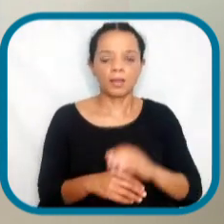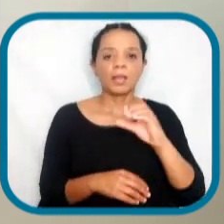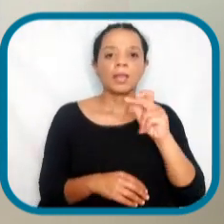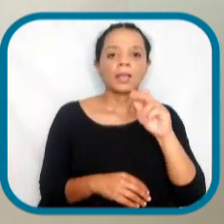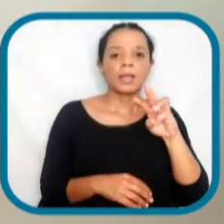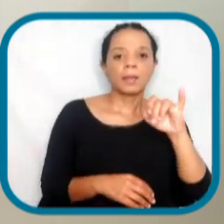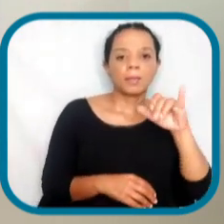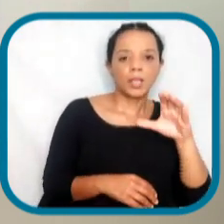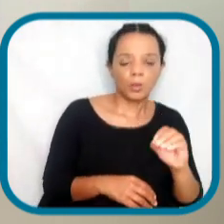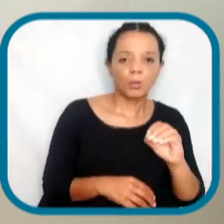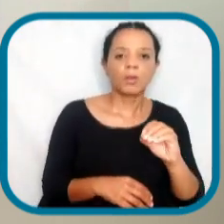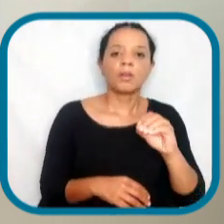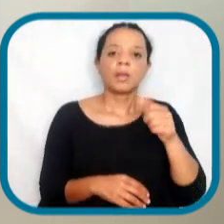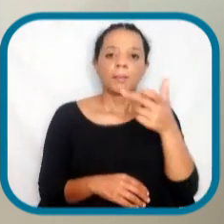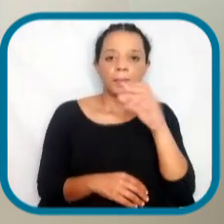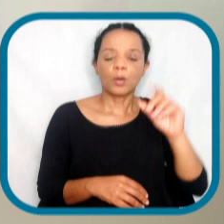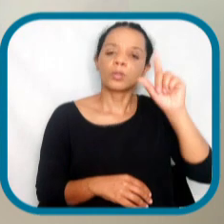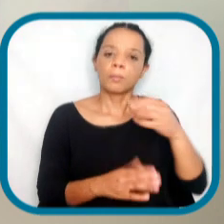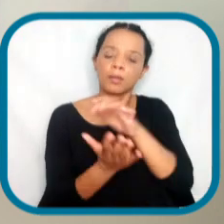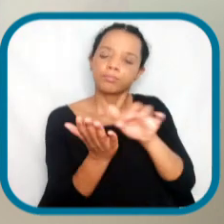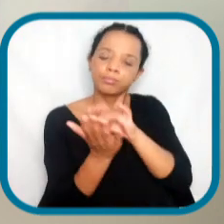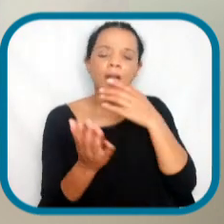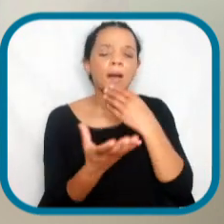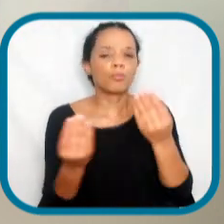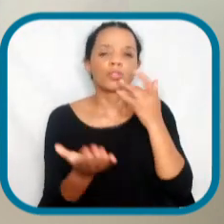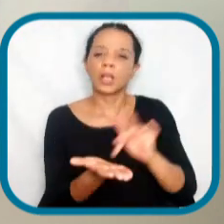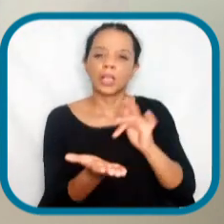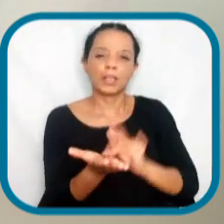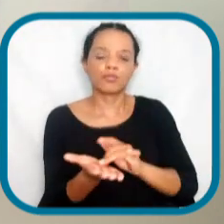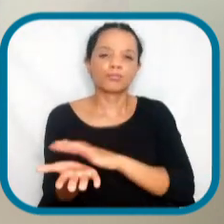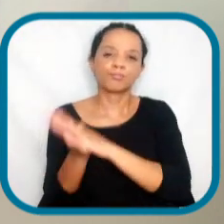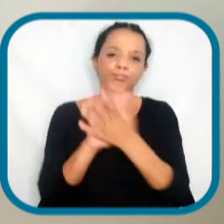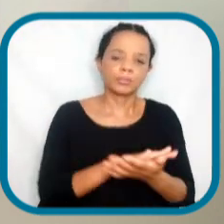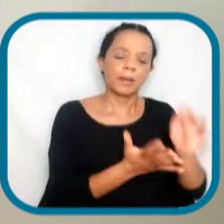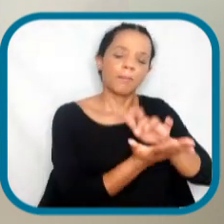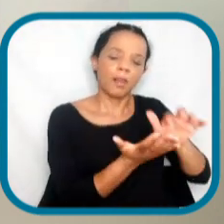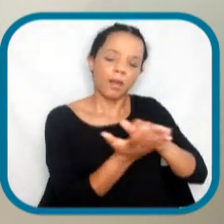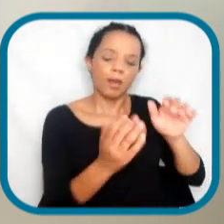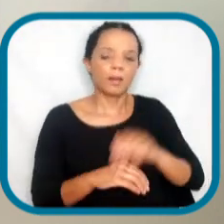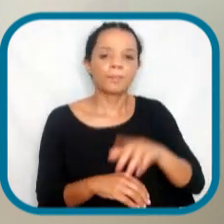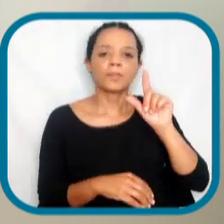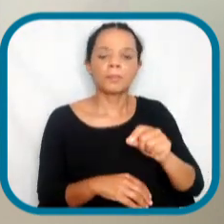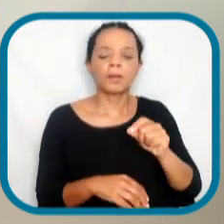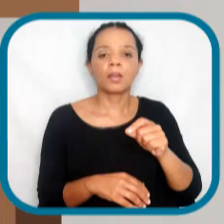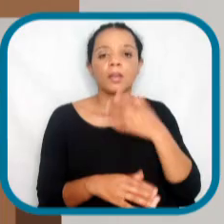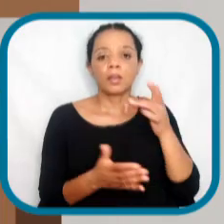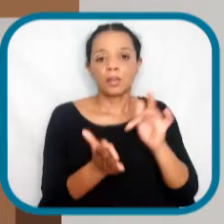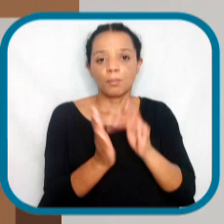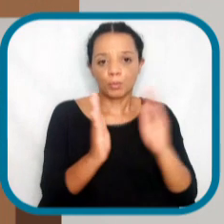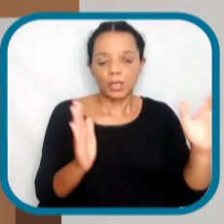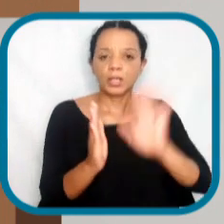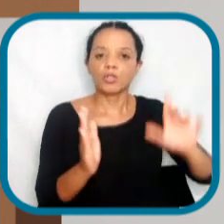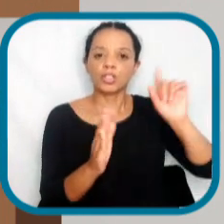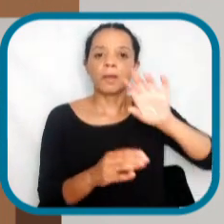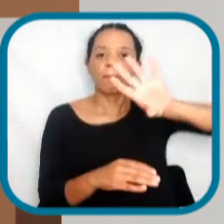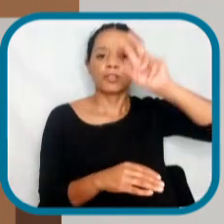está em Braille. Existem muitos livros em Braille na Biblioteca Nacional, em bibliotecas espalhadas pelo país. O nome